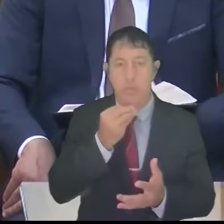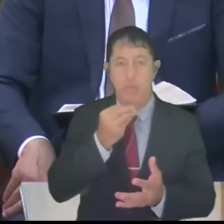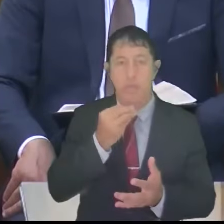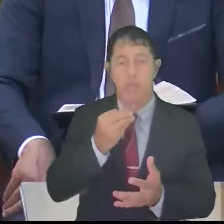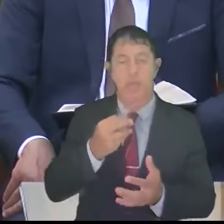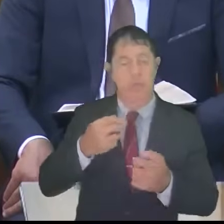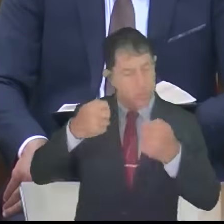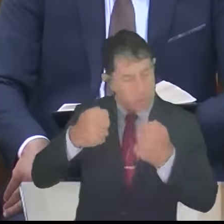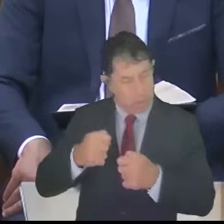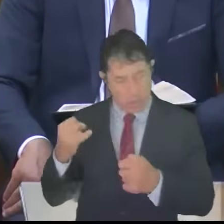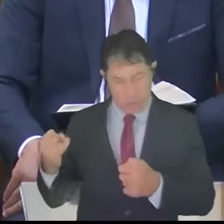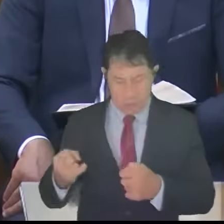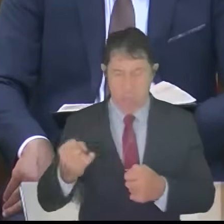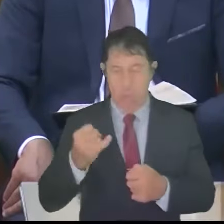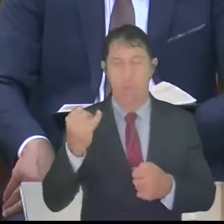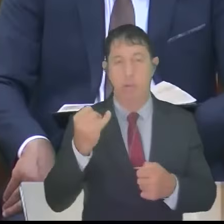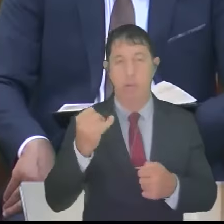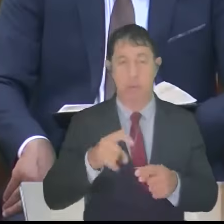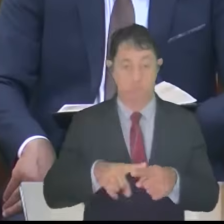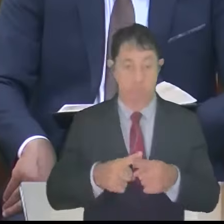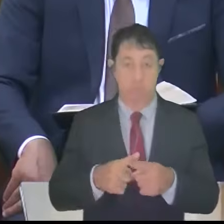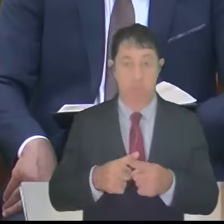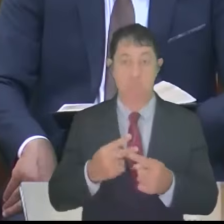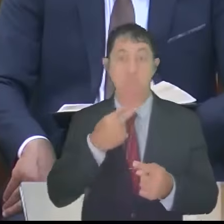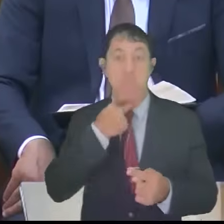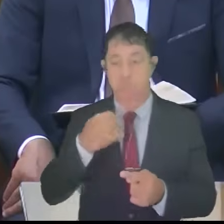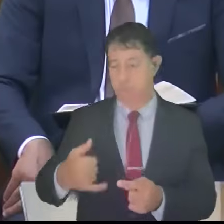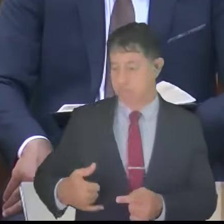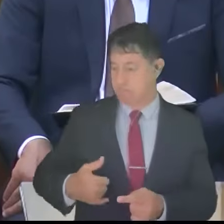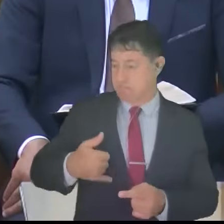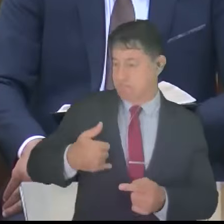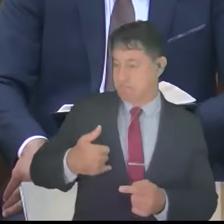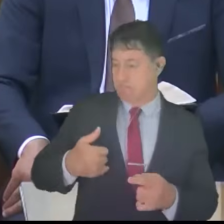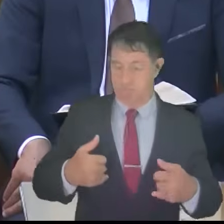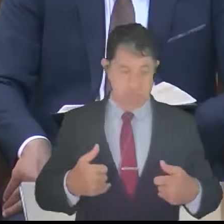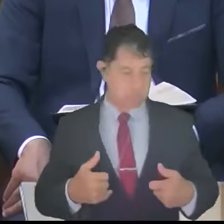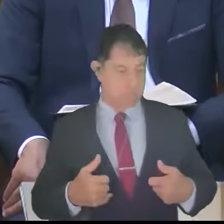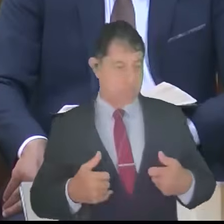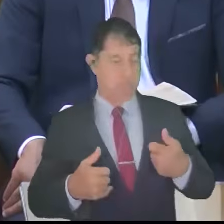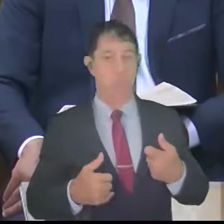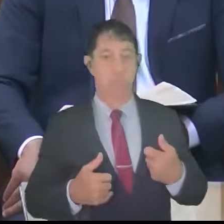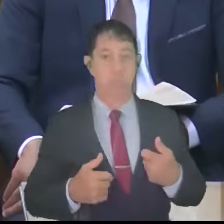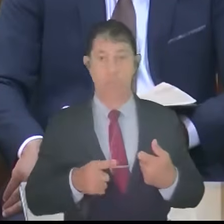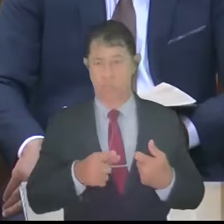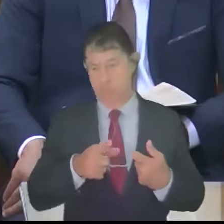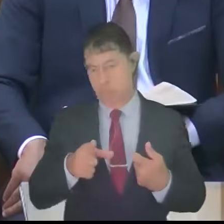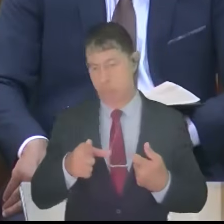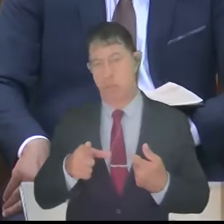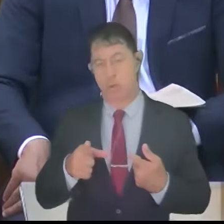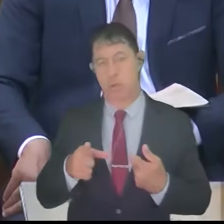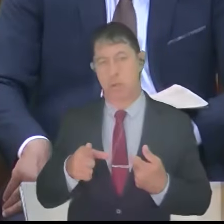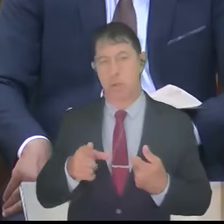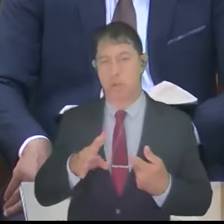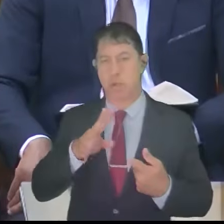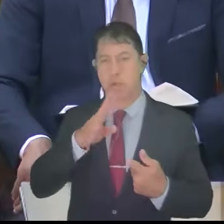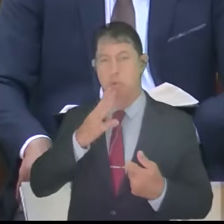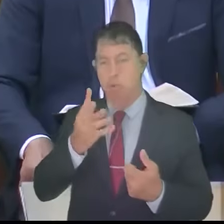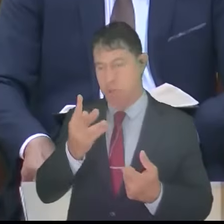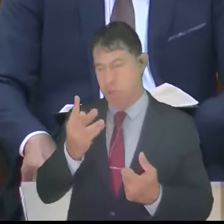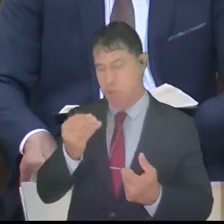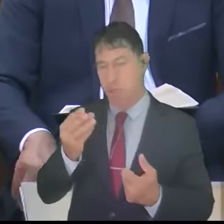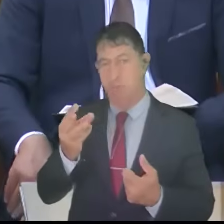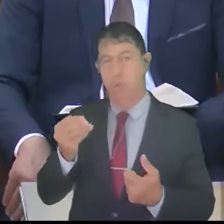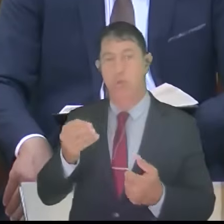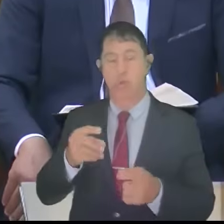O conhecimento não é para tornar você arrogante. Você pode ser um doutor e ao mesmo tempo